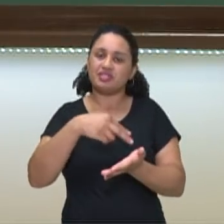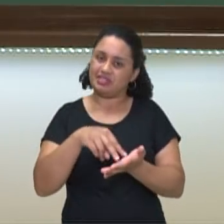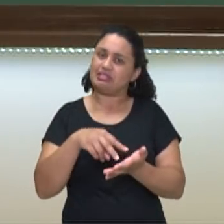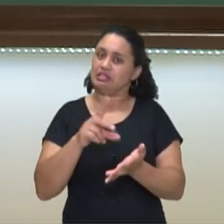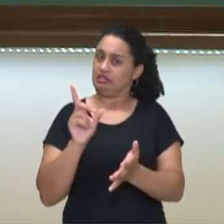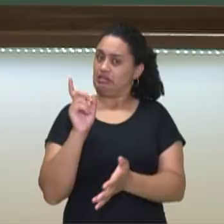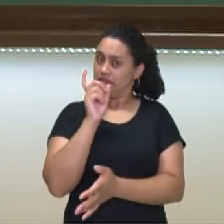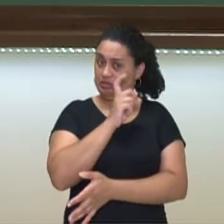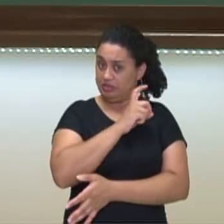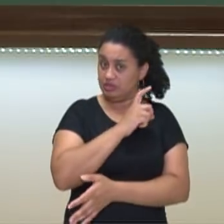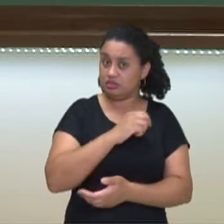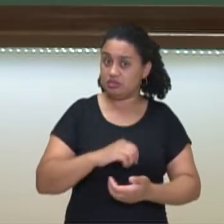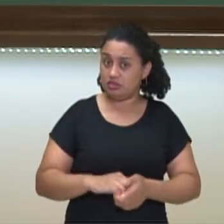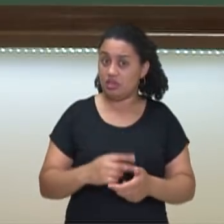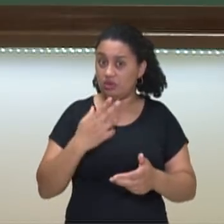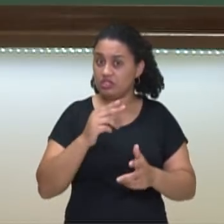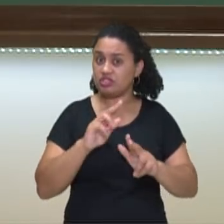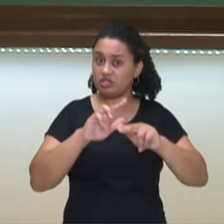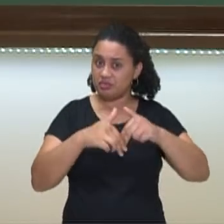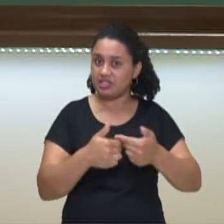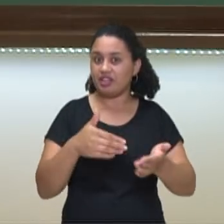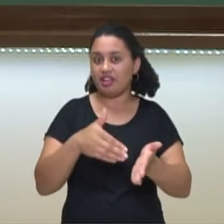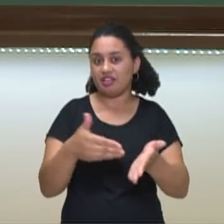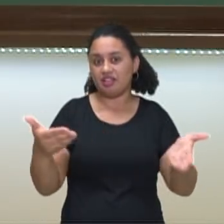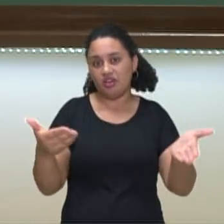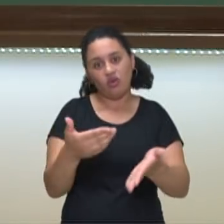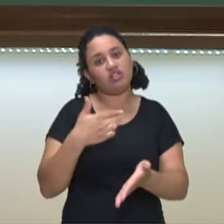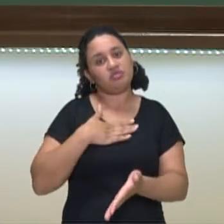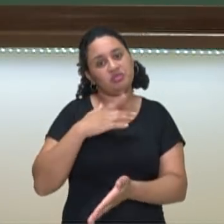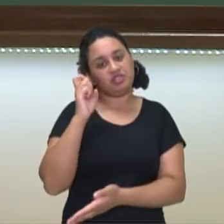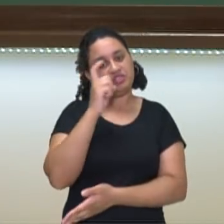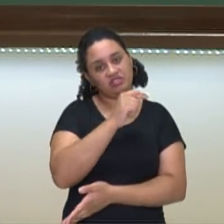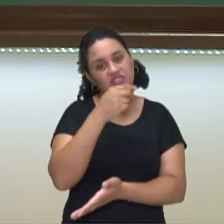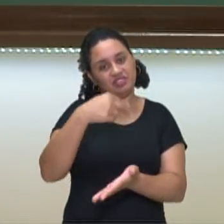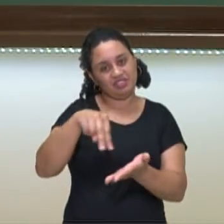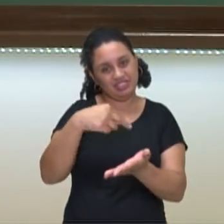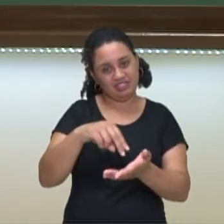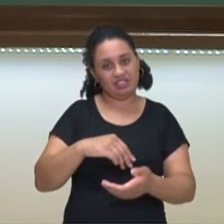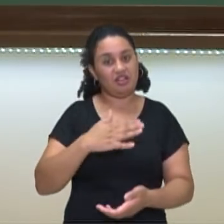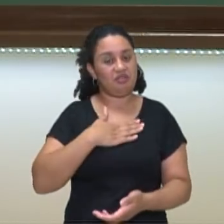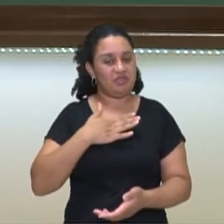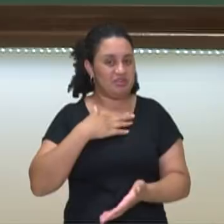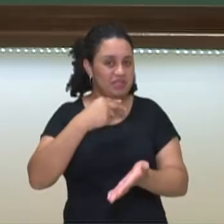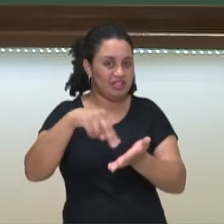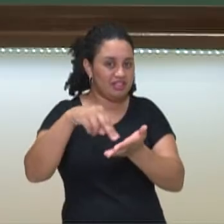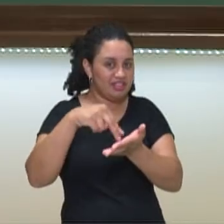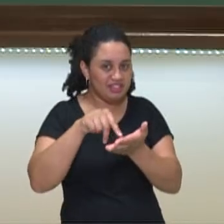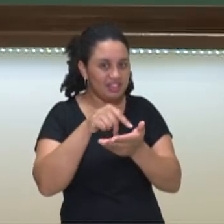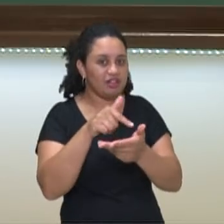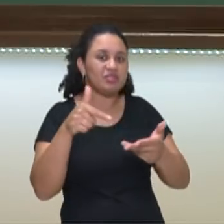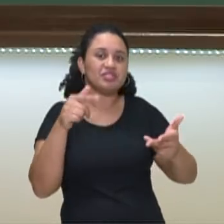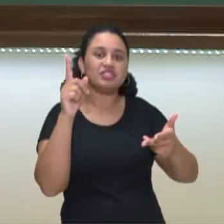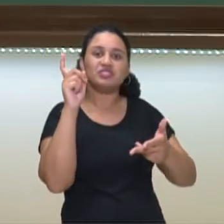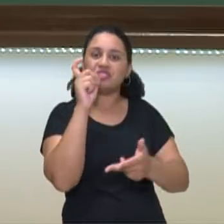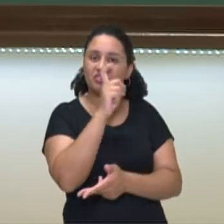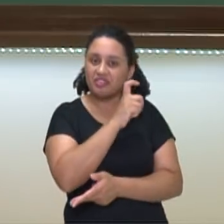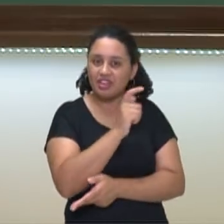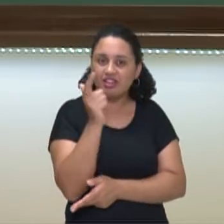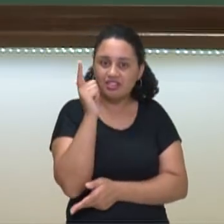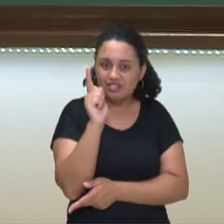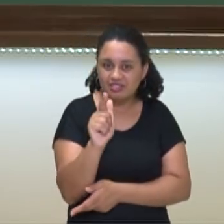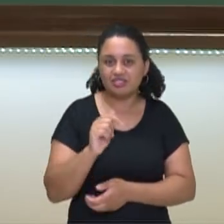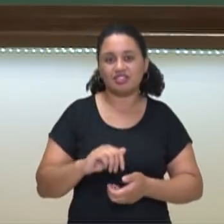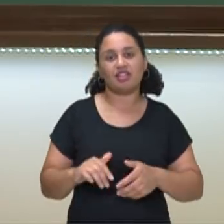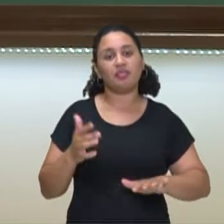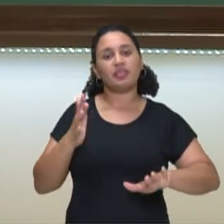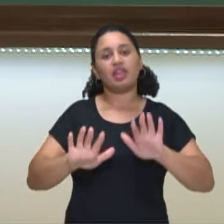complexo? Eu acho que por isso que até hoje eu tenho dificuldade para dançar. Para mim, dançar é uma atividade bem difícil de fazer, né? Talvez